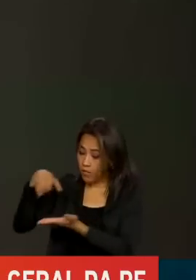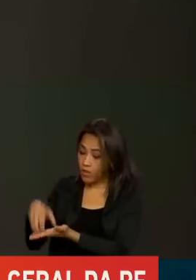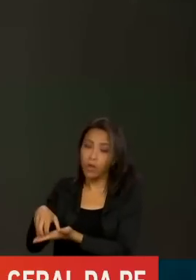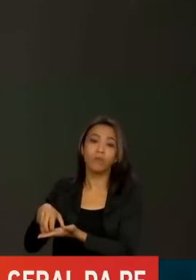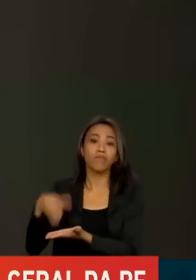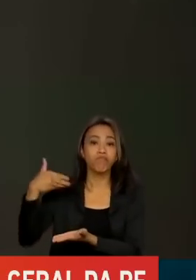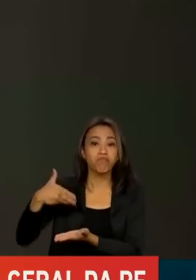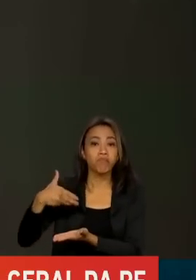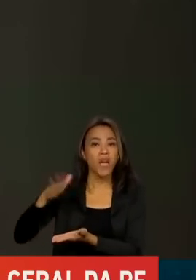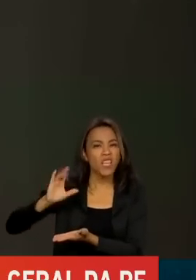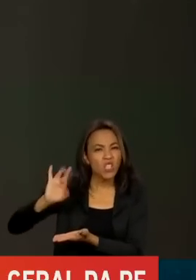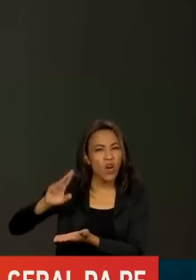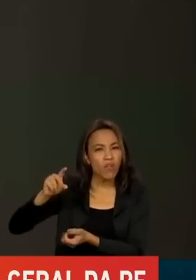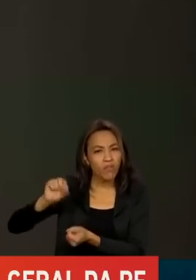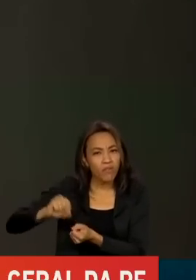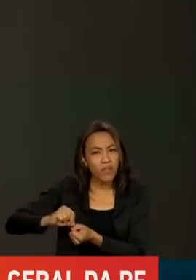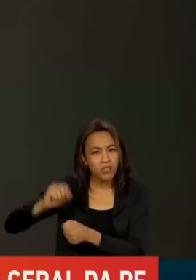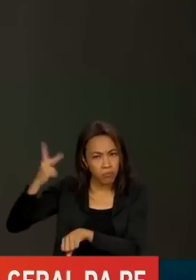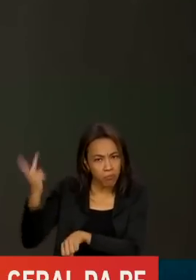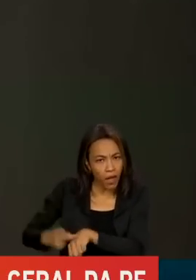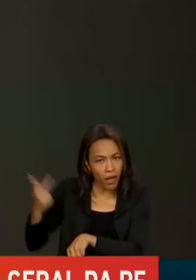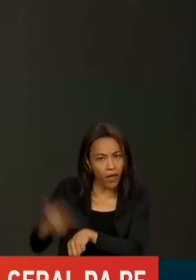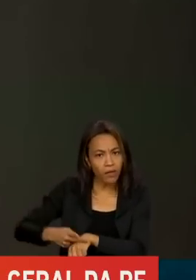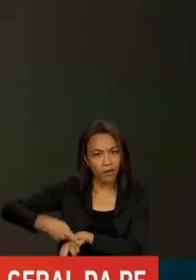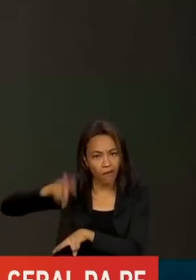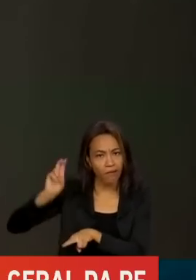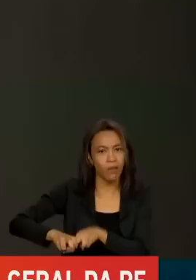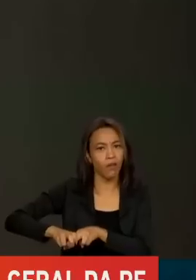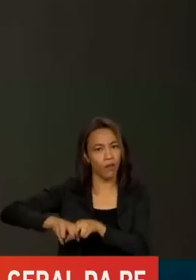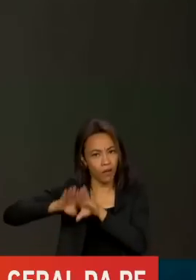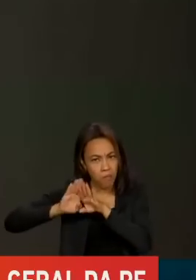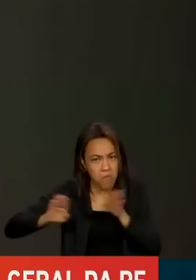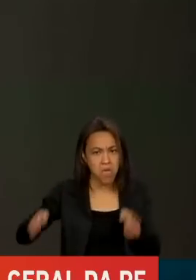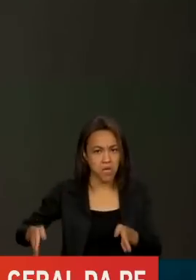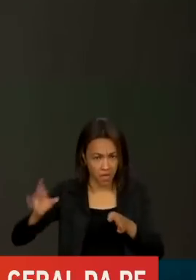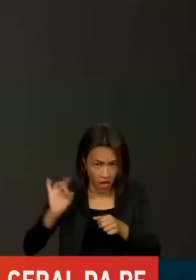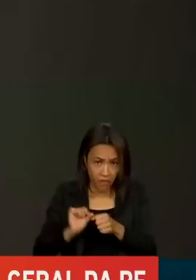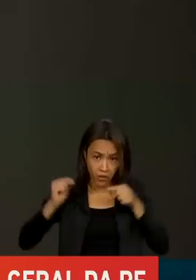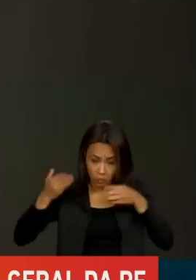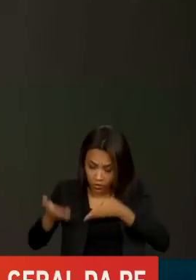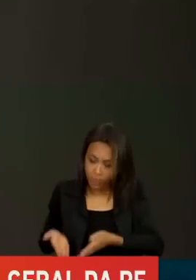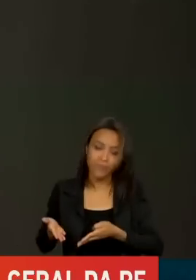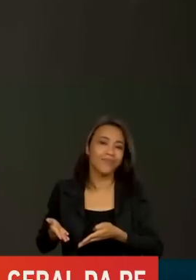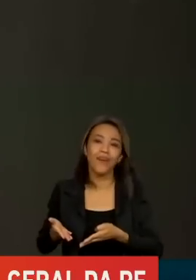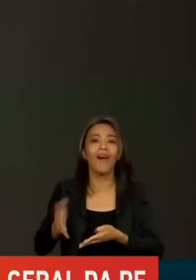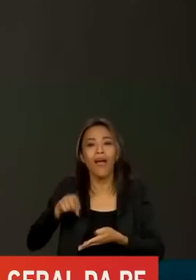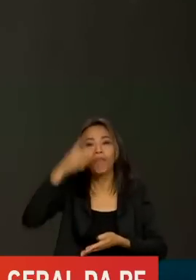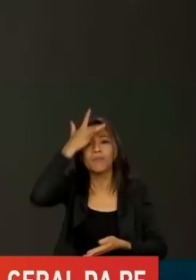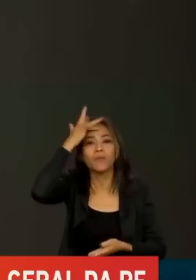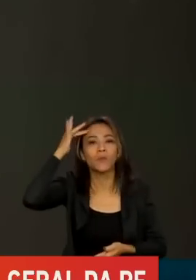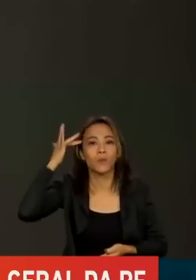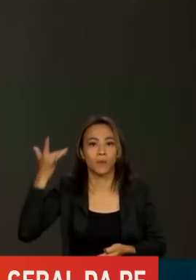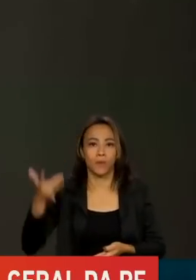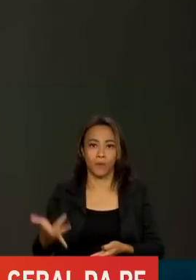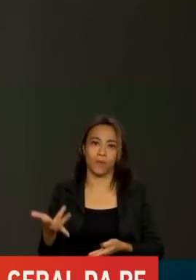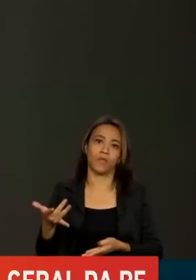é de mármore de cadeiras de mesas As instituições são feitas de pessoas as